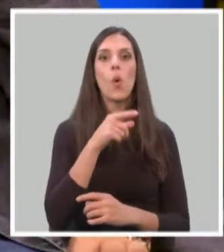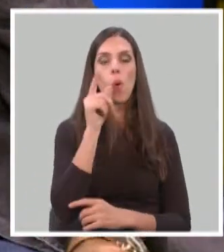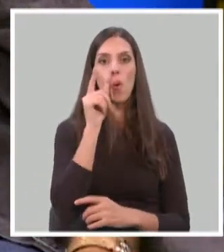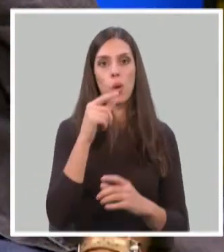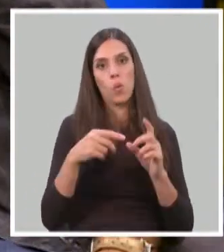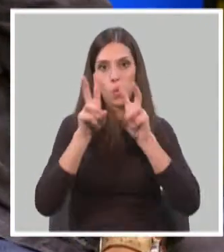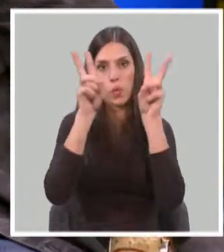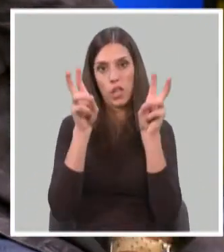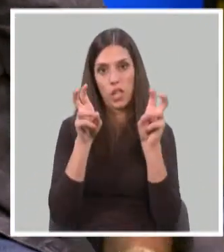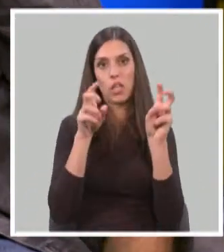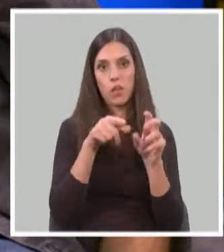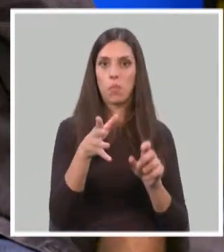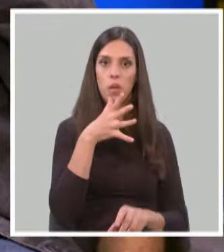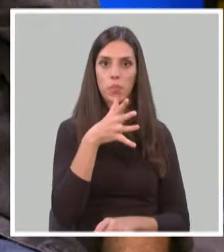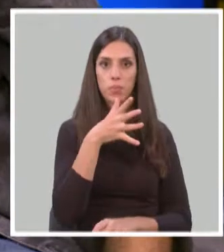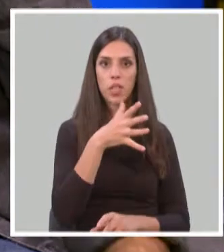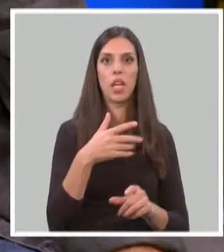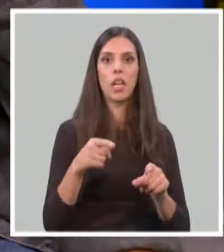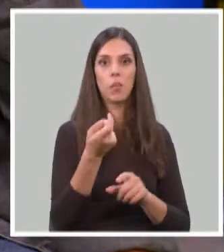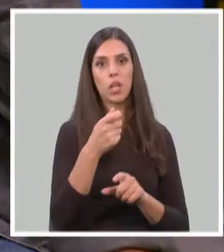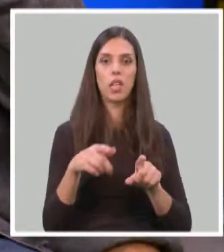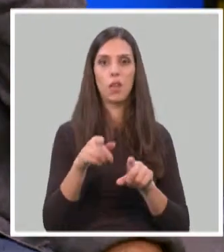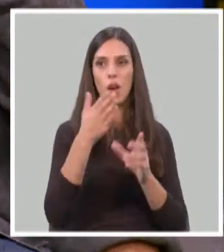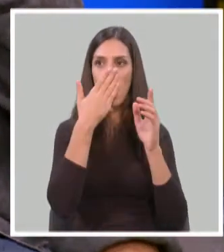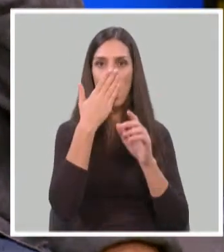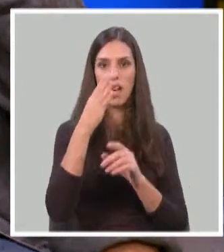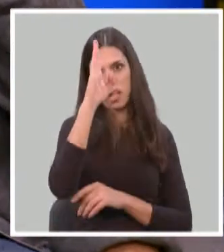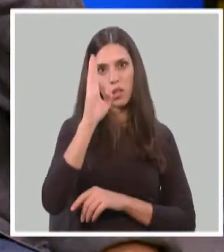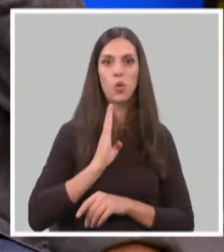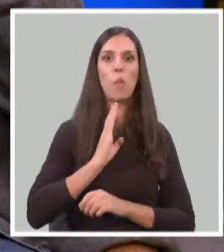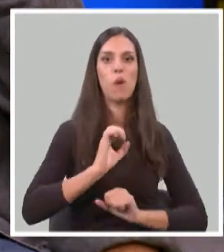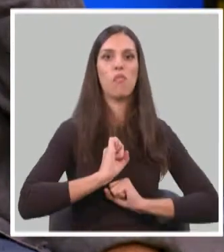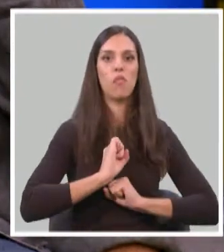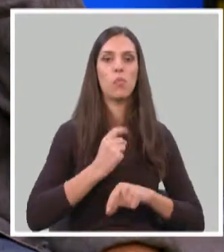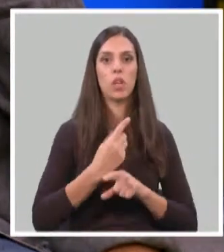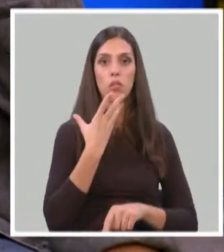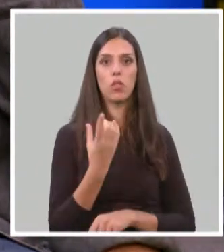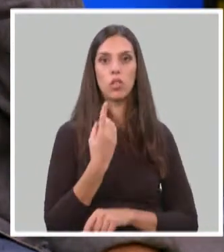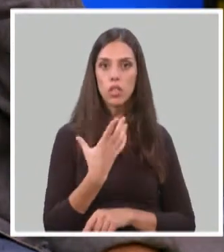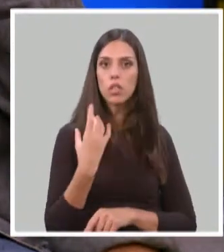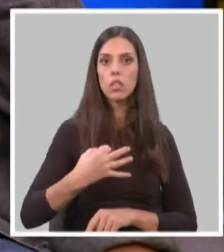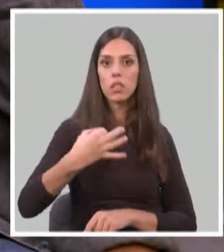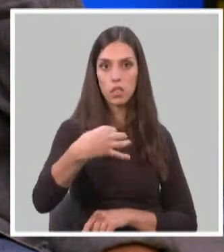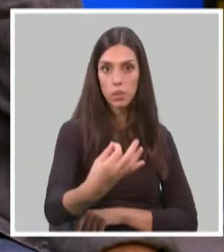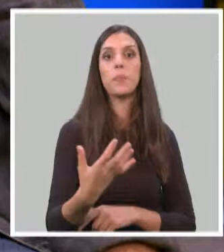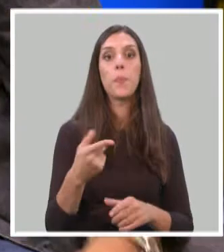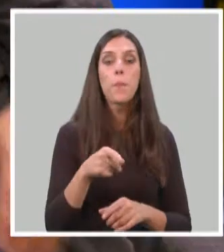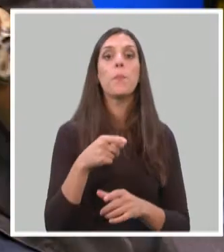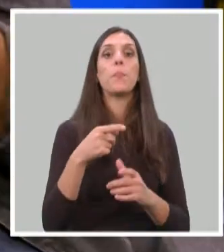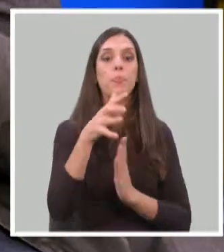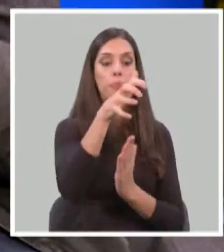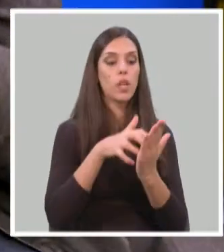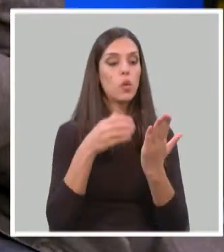Caveman a minha tropa, porque estás sozinho todas as noites. E a maneira como eu encontrei de me apropriar do texto